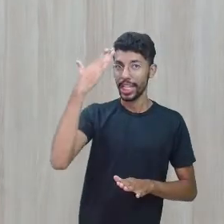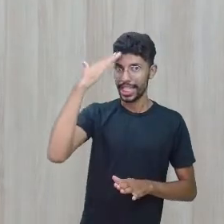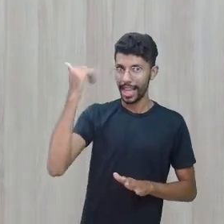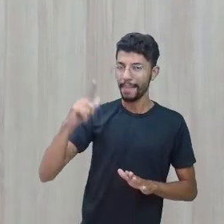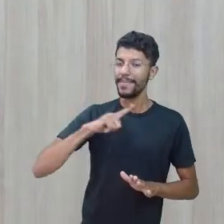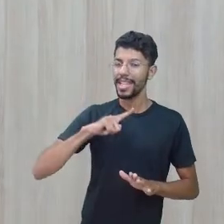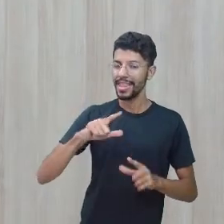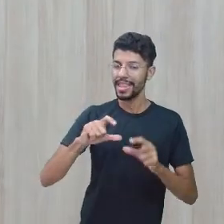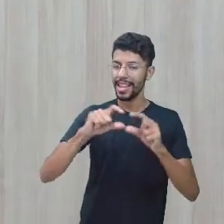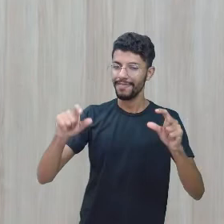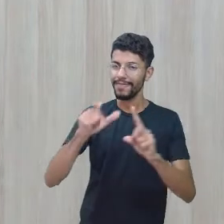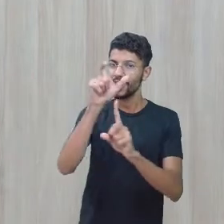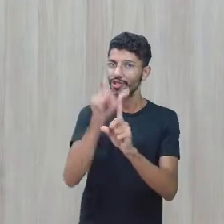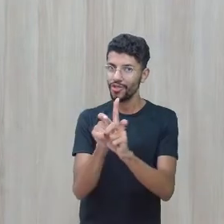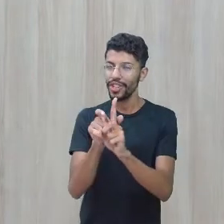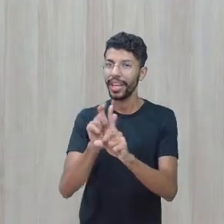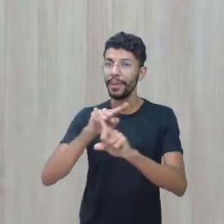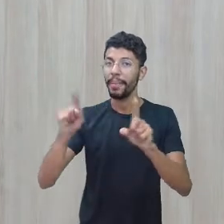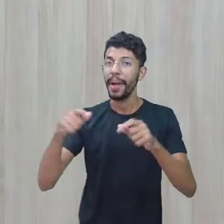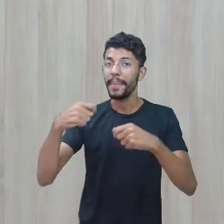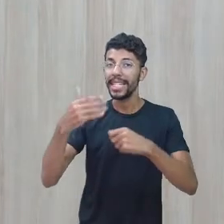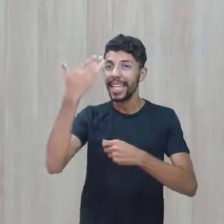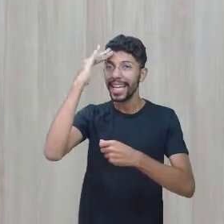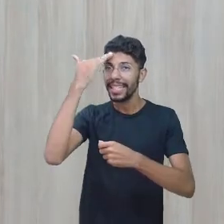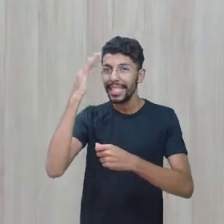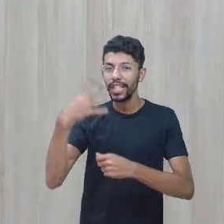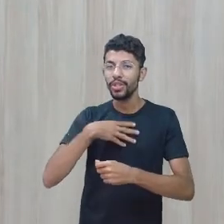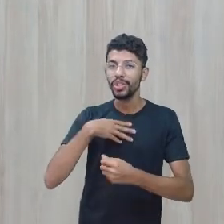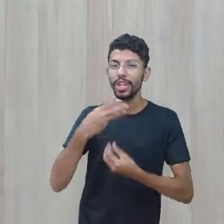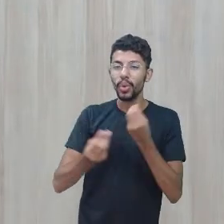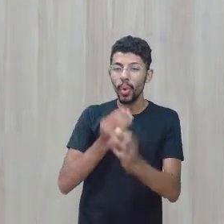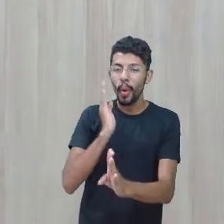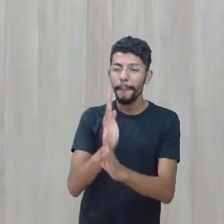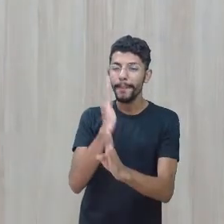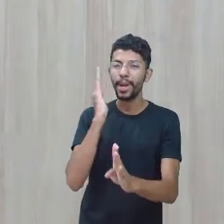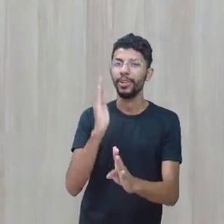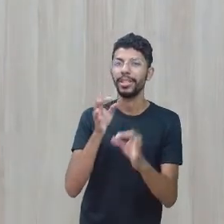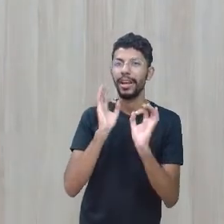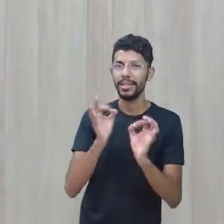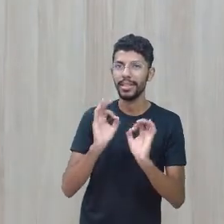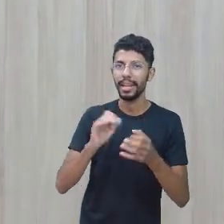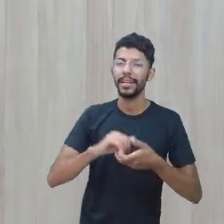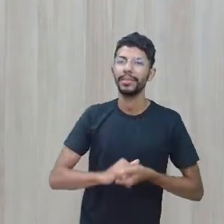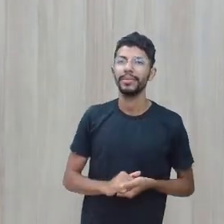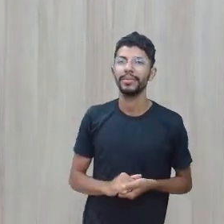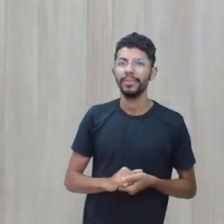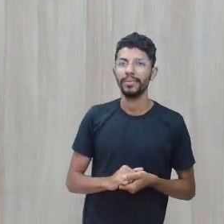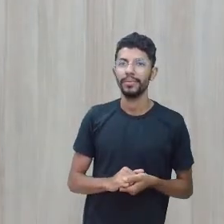né? Mas a gente tem que entender de que forma a gente vai encontrar. Por exemplo,